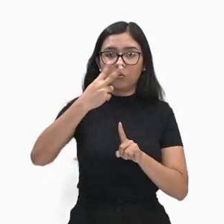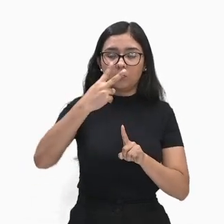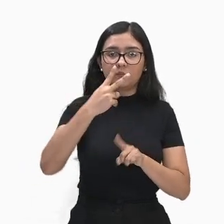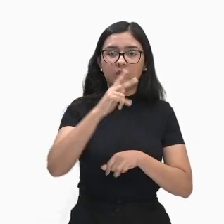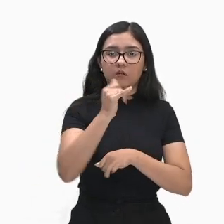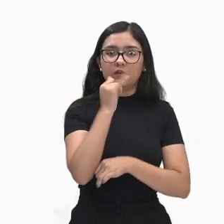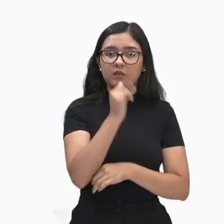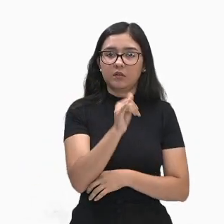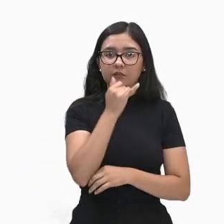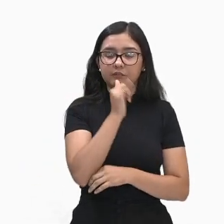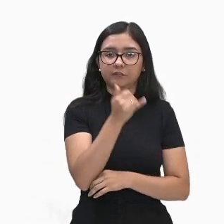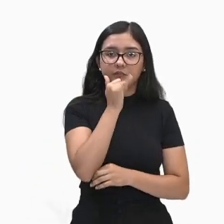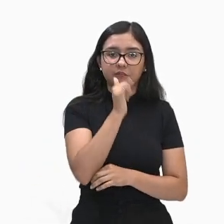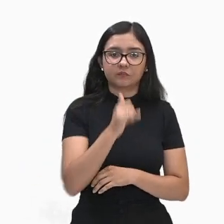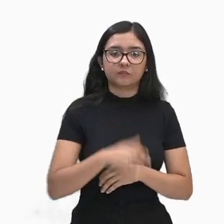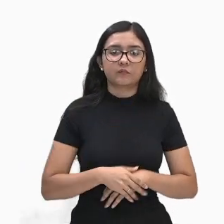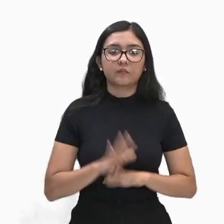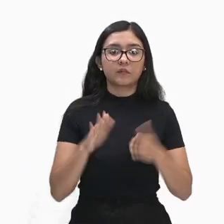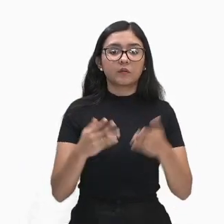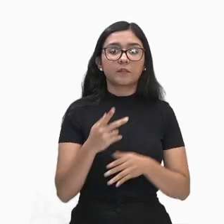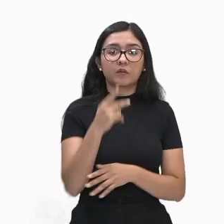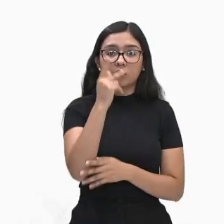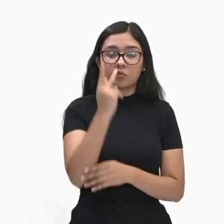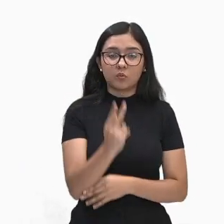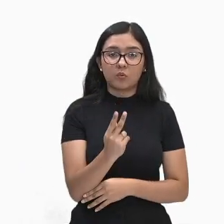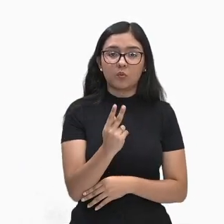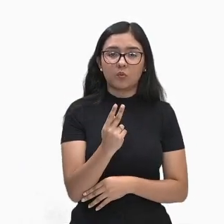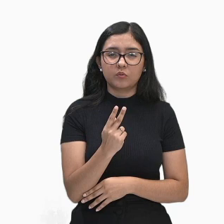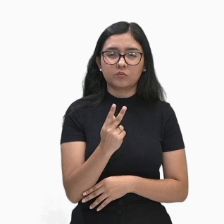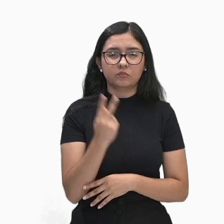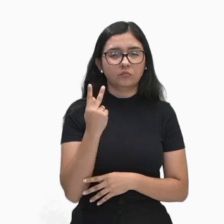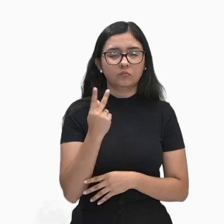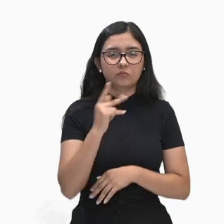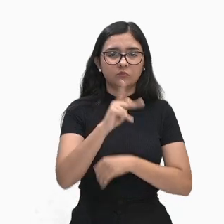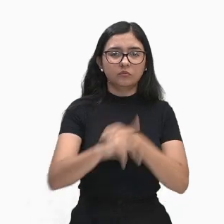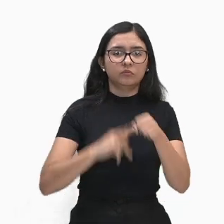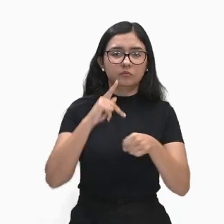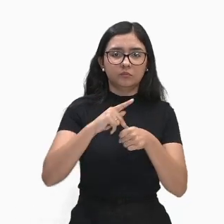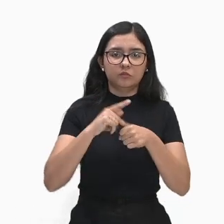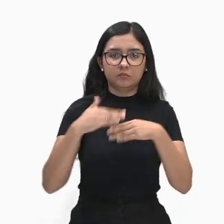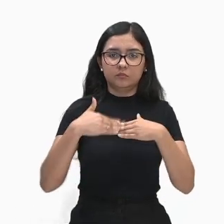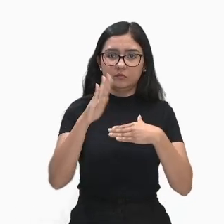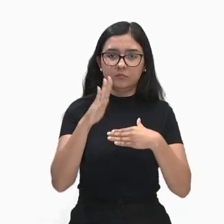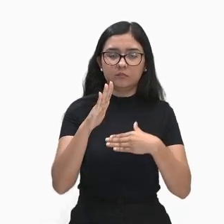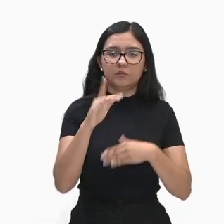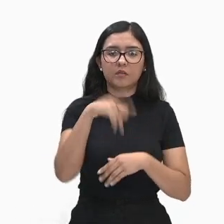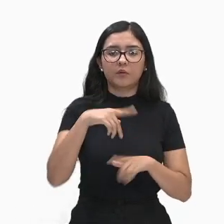tá? Então, para 2 prótons, pessoal, se o corpo tiver 2 prótons a mais,